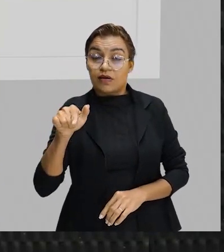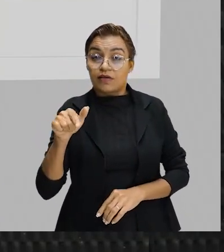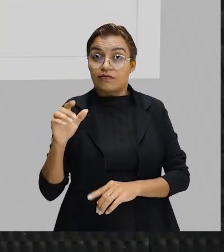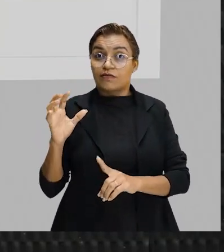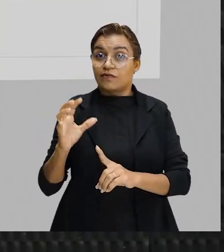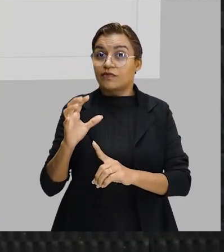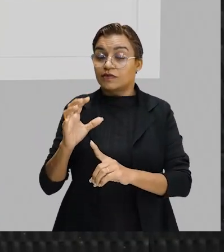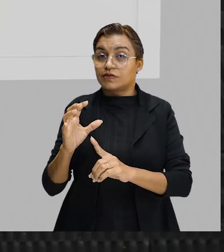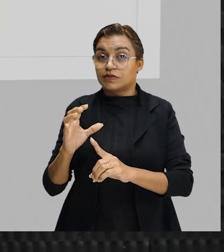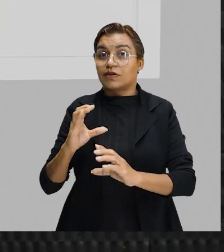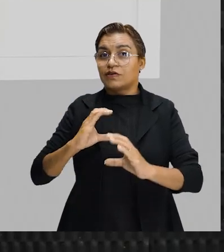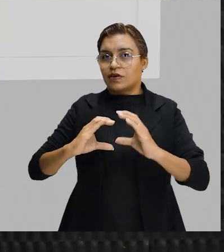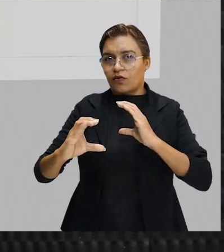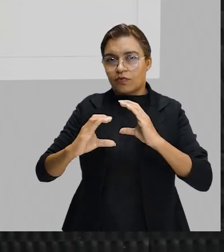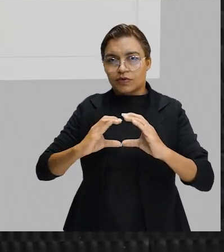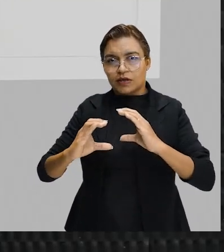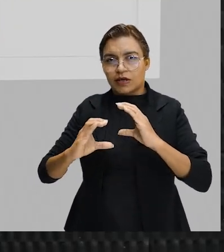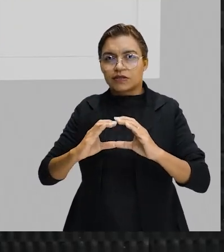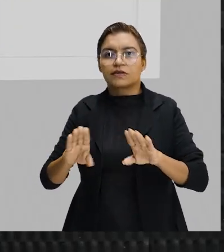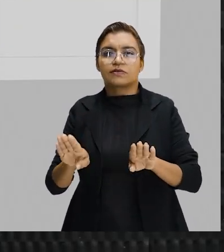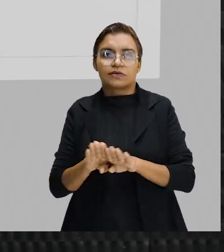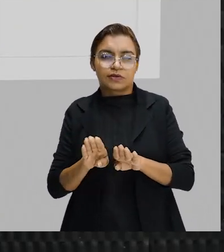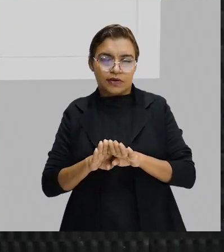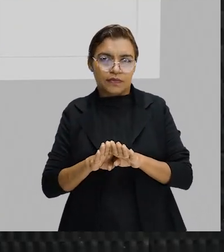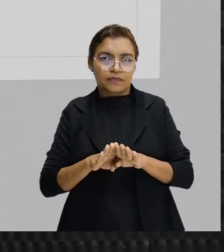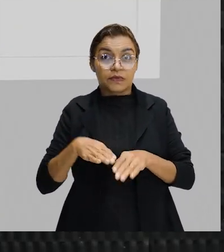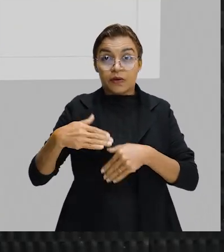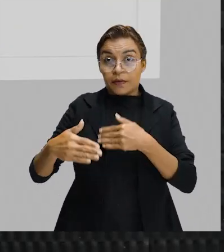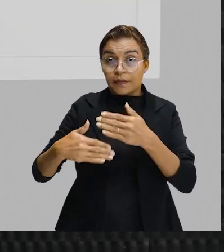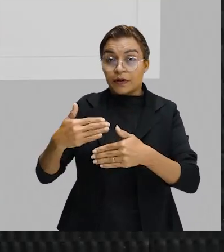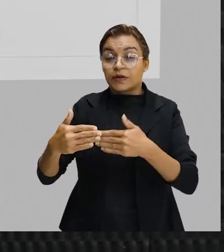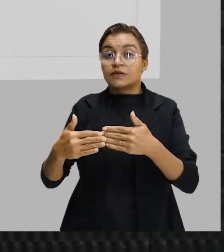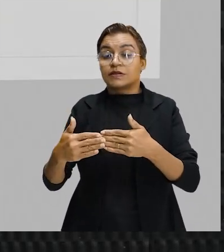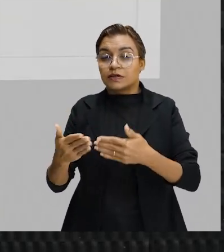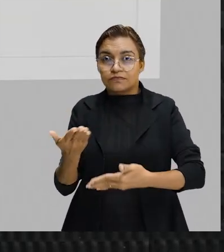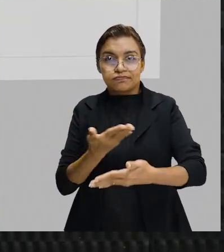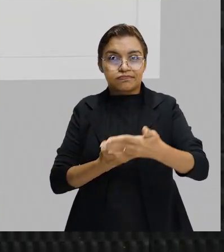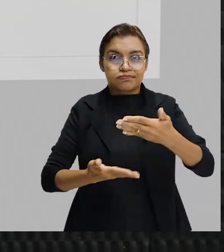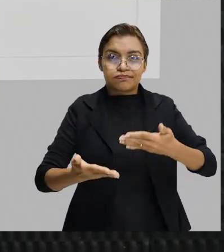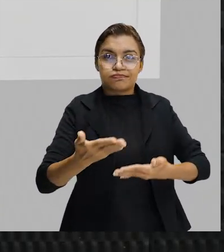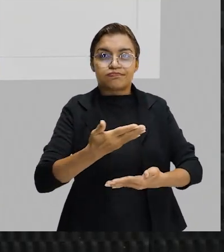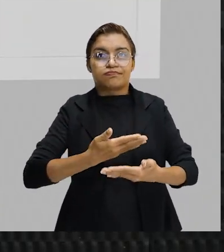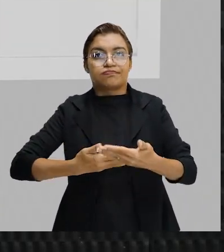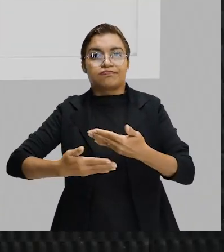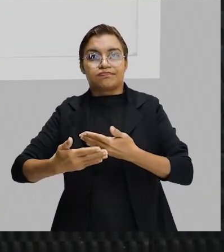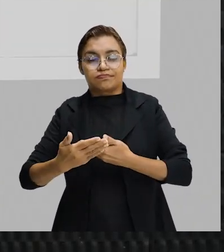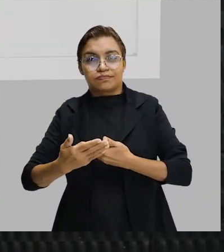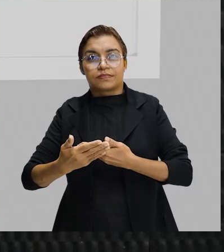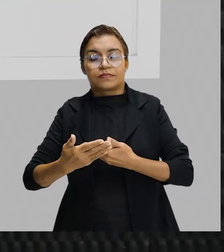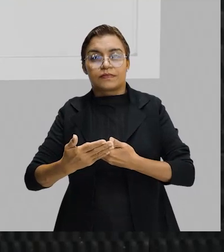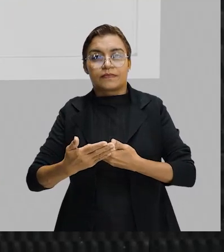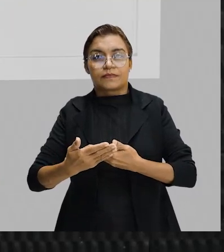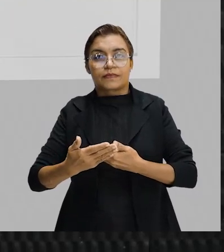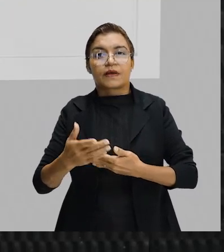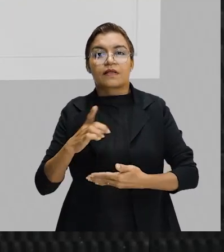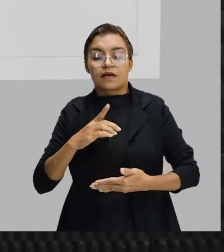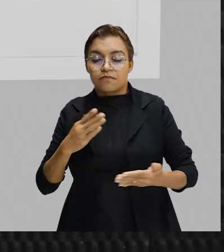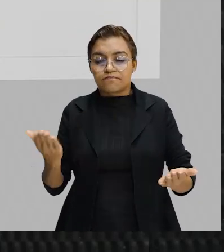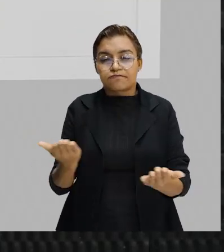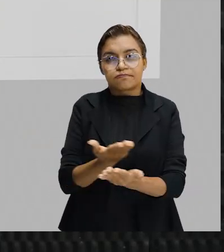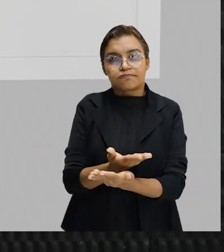né, comunicadas. Este processo é muito interativo, é muito interessante, porque deixa e traz muita coisa